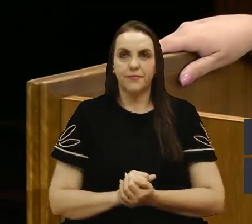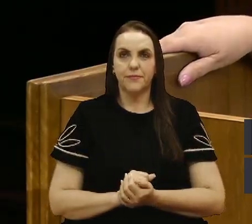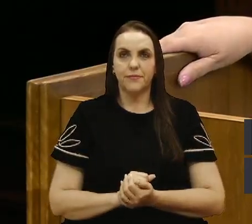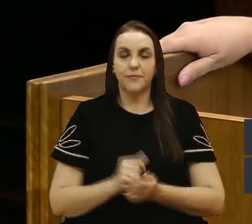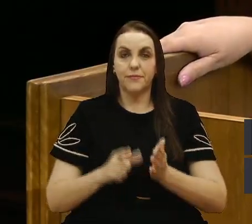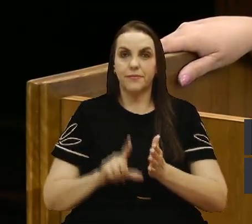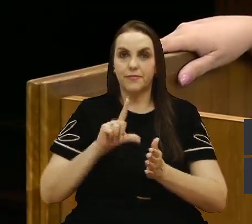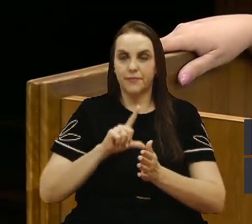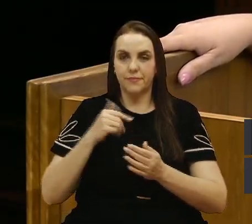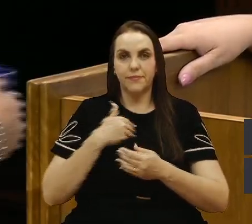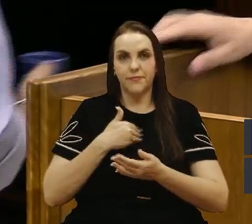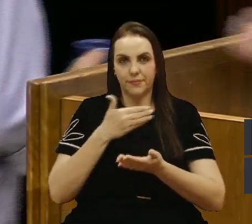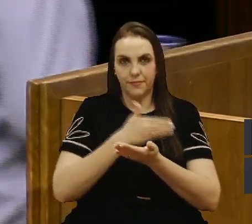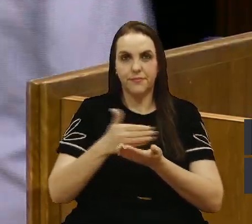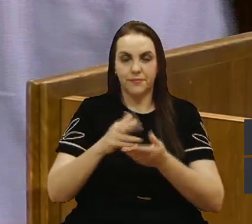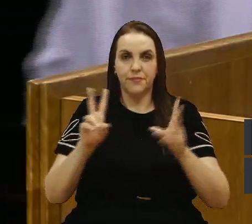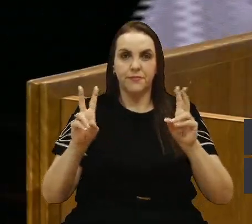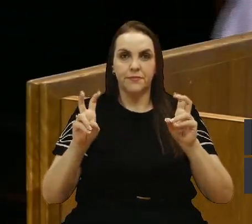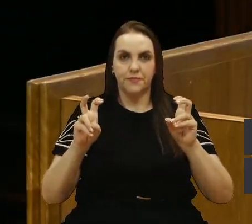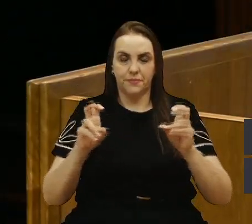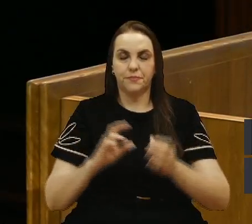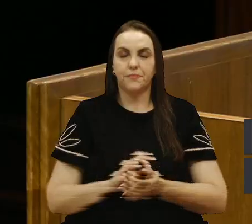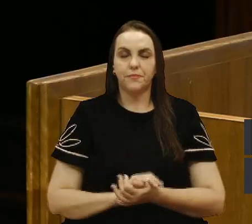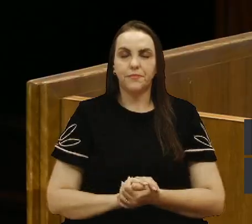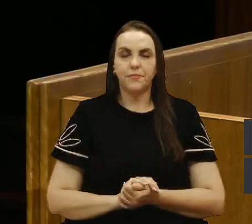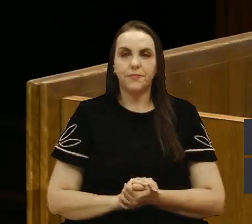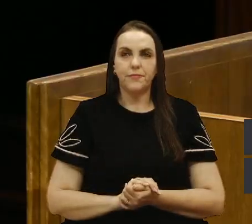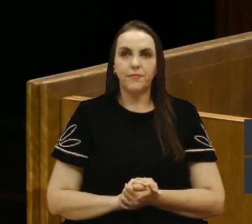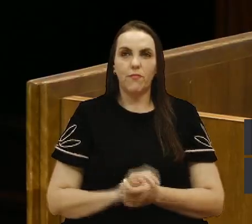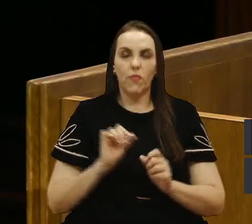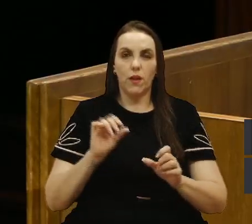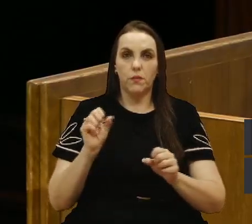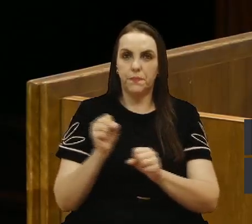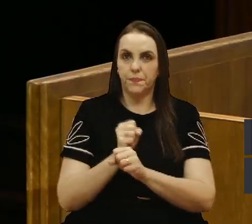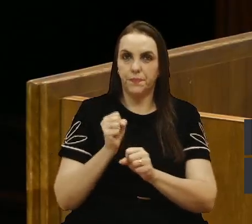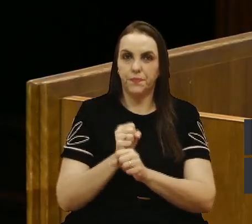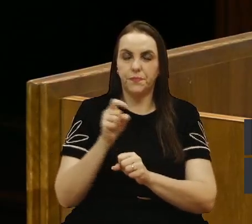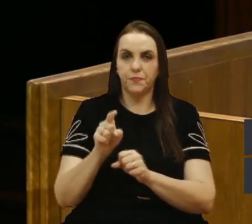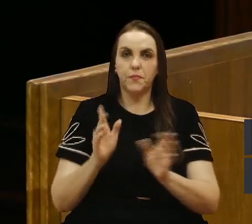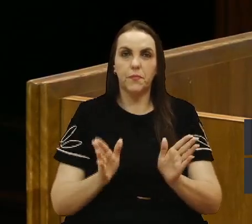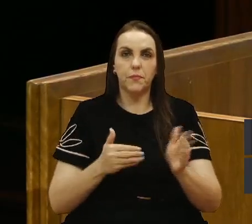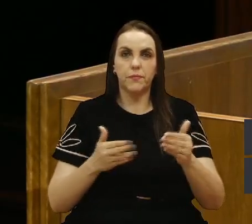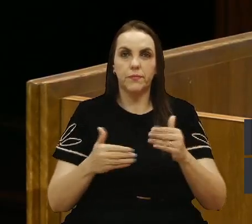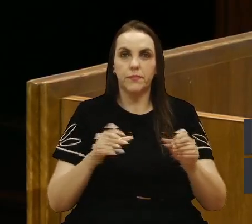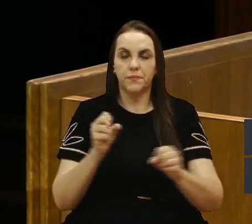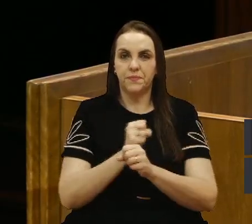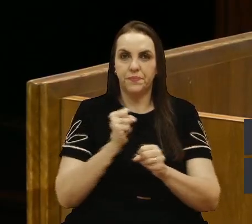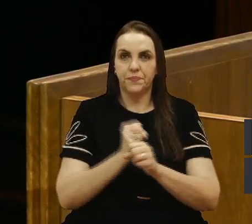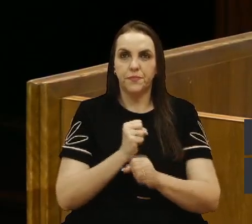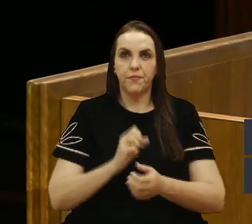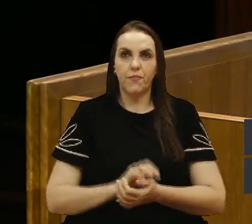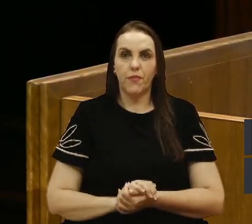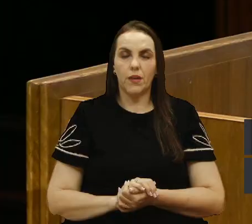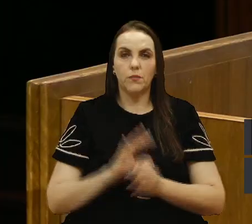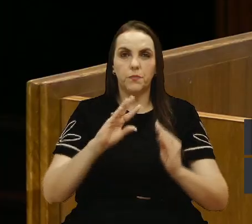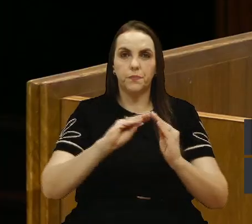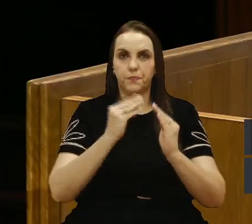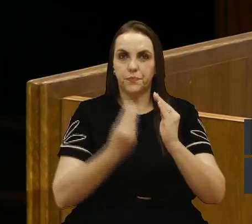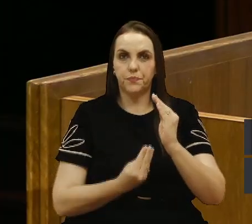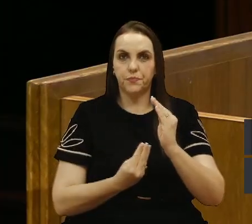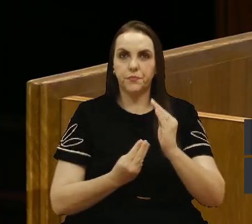de ir para o meu assunto, que é a questão, né, das obras ali, do pacote de obras do